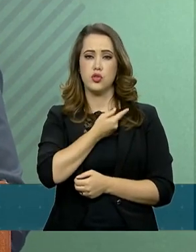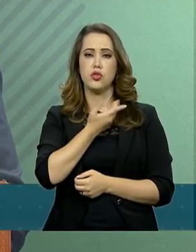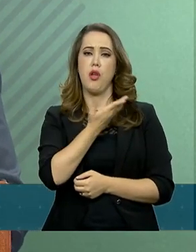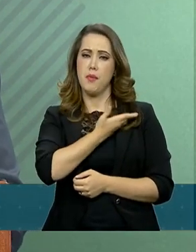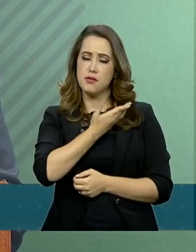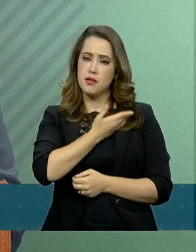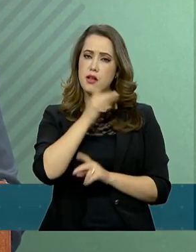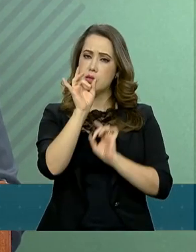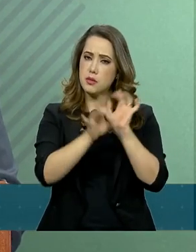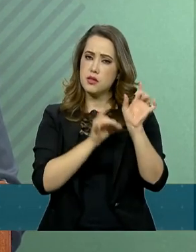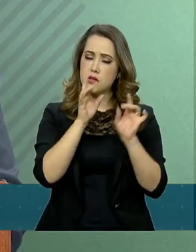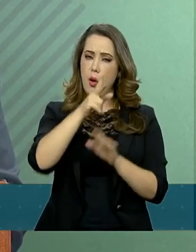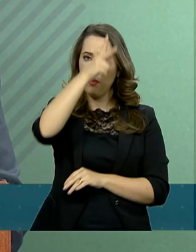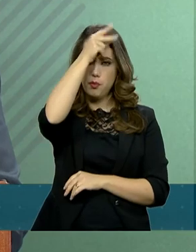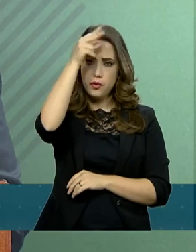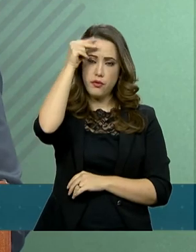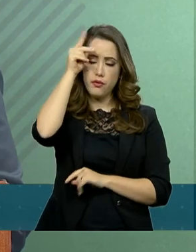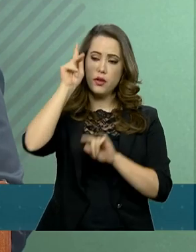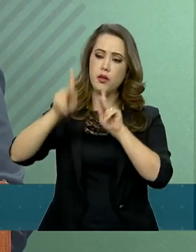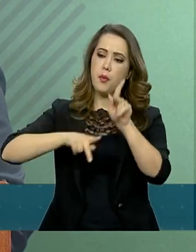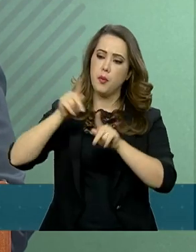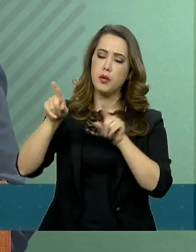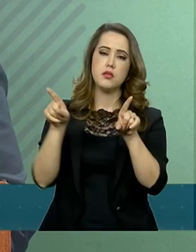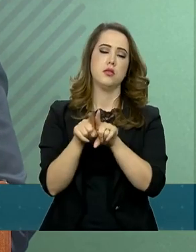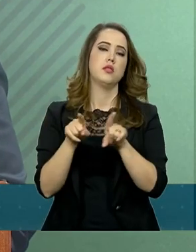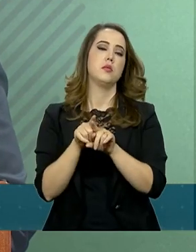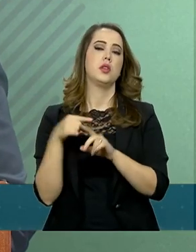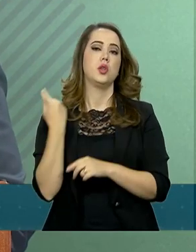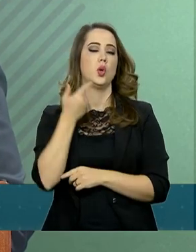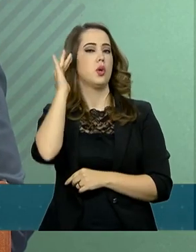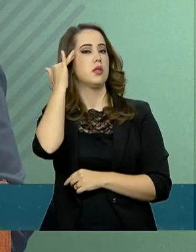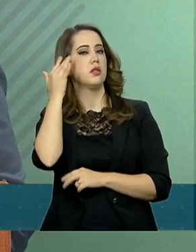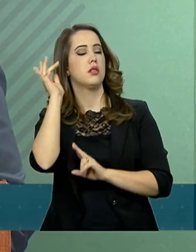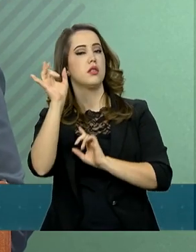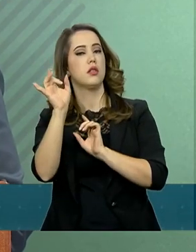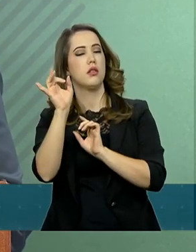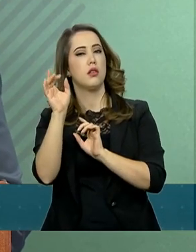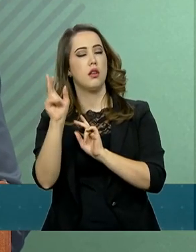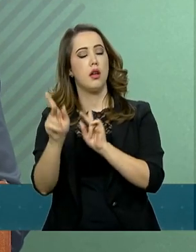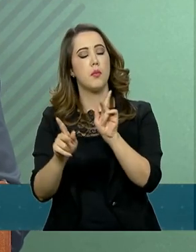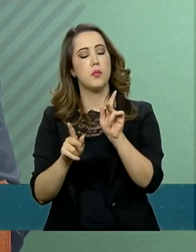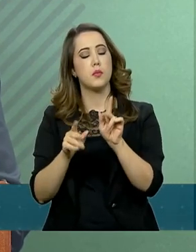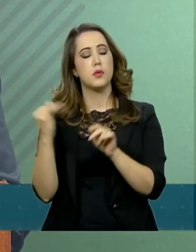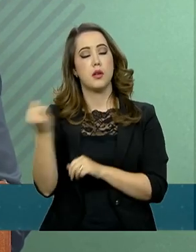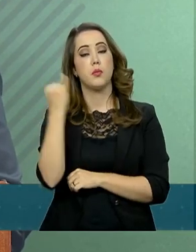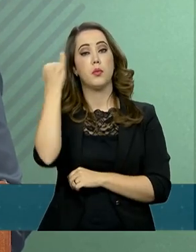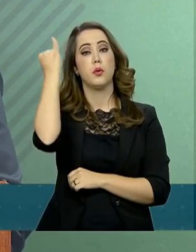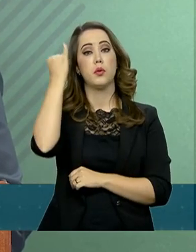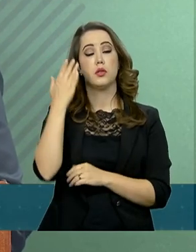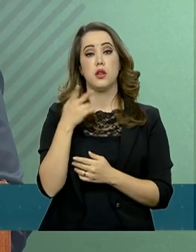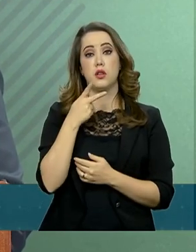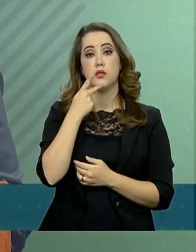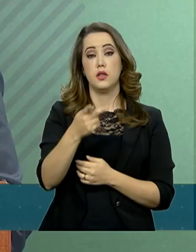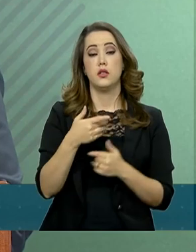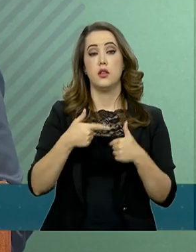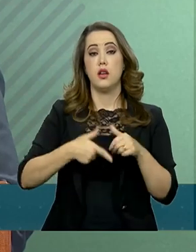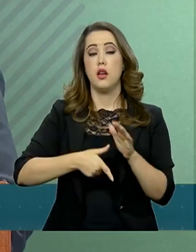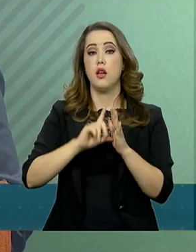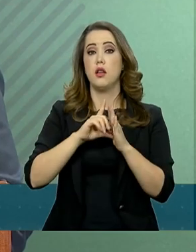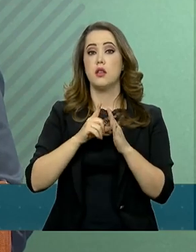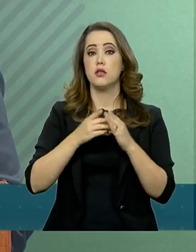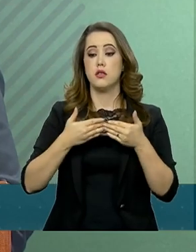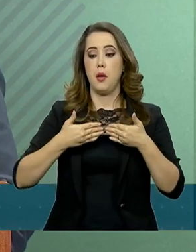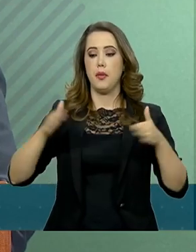aquela população e entendemos a importância como dito anteriormente da inauguração do aeroporto para